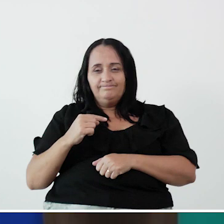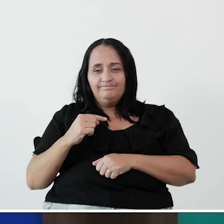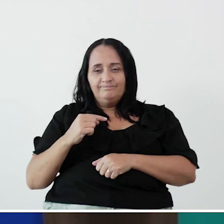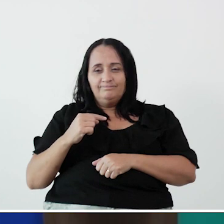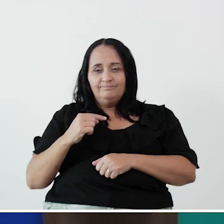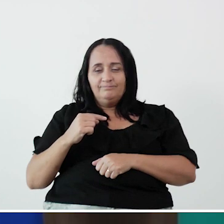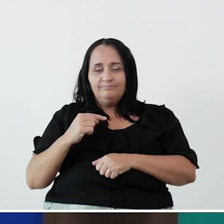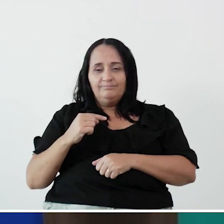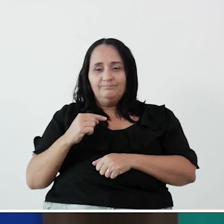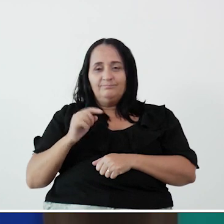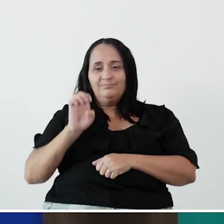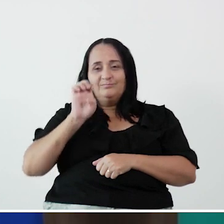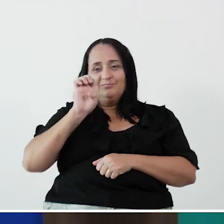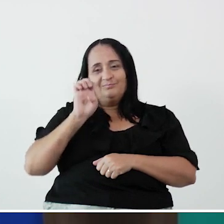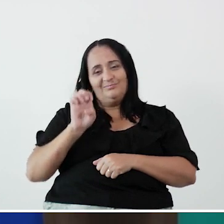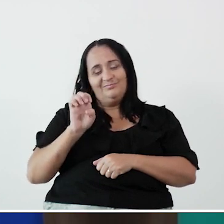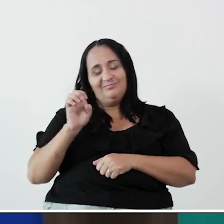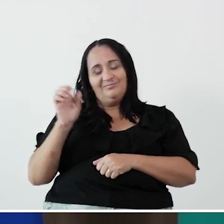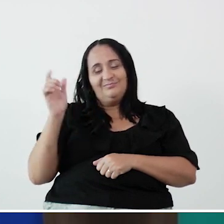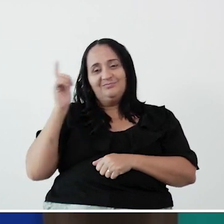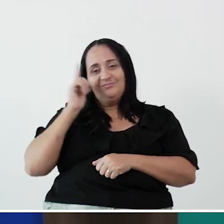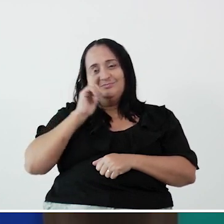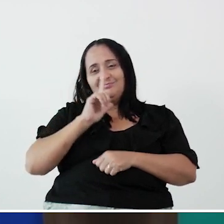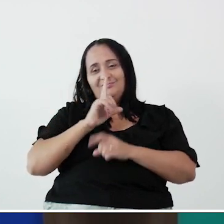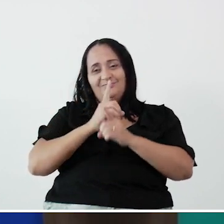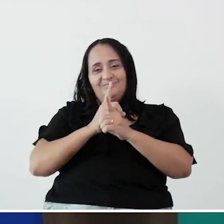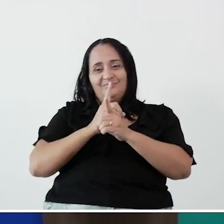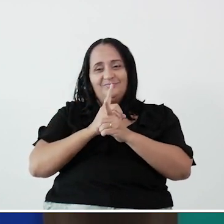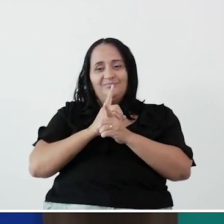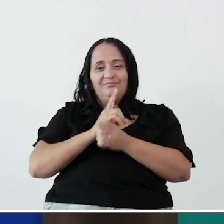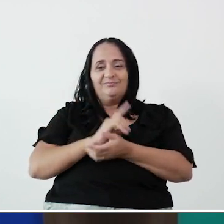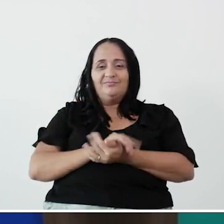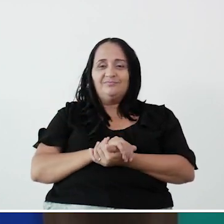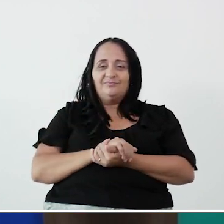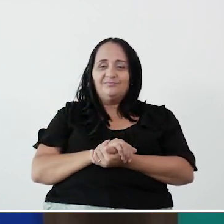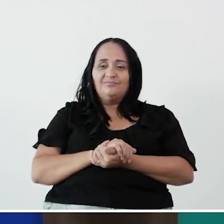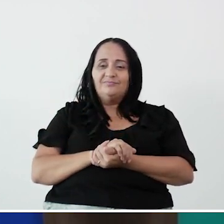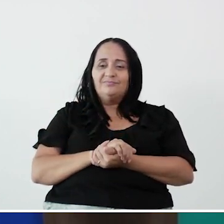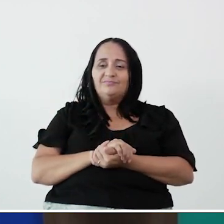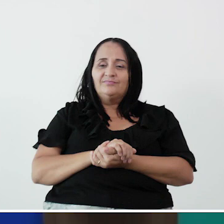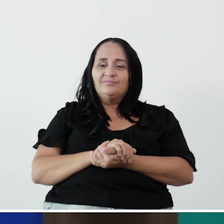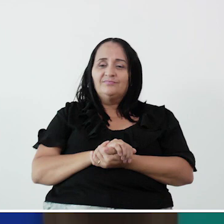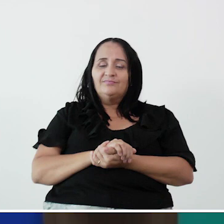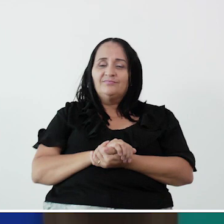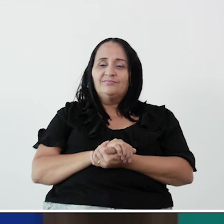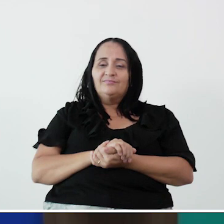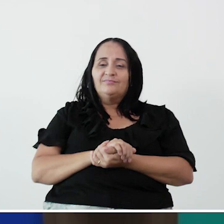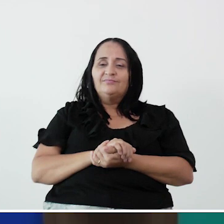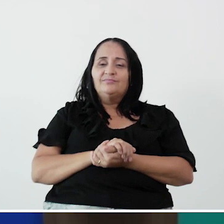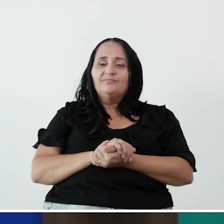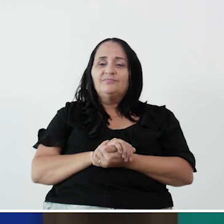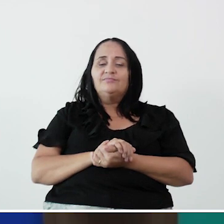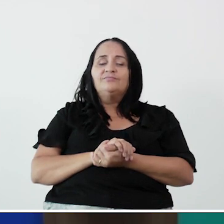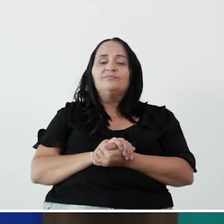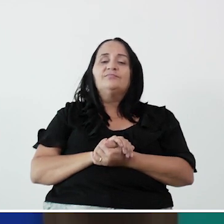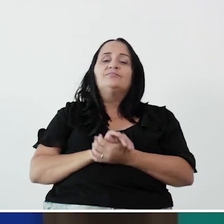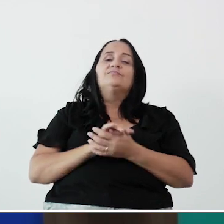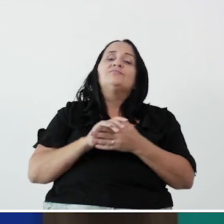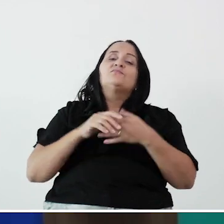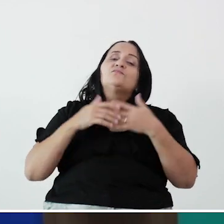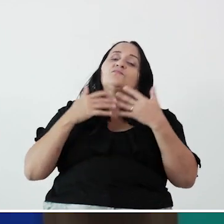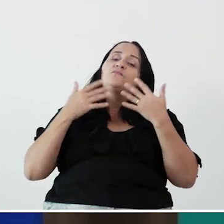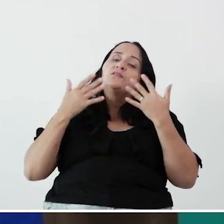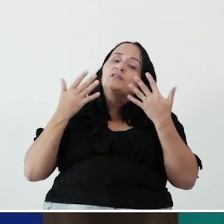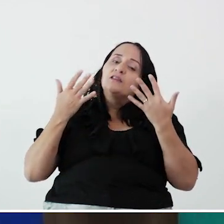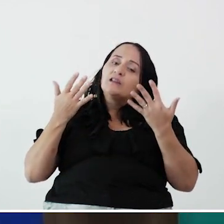ponto E. Ok? Prestando atenção, nós falamos da